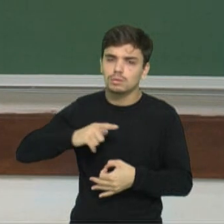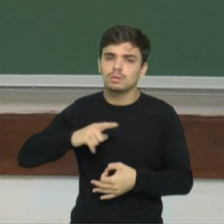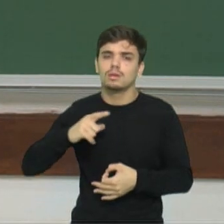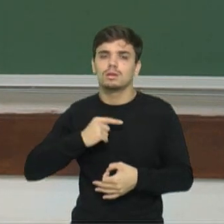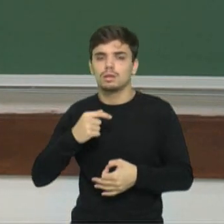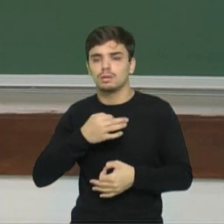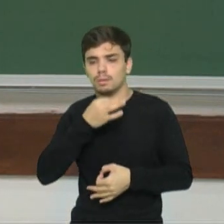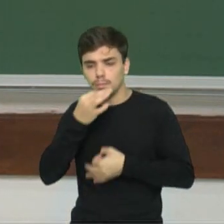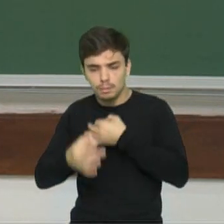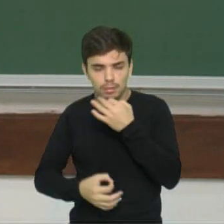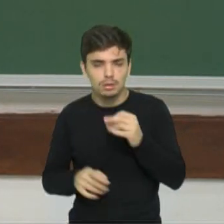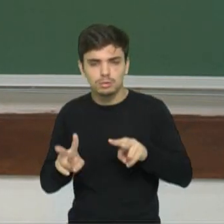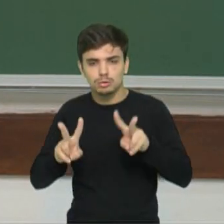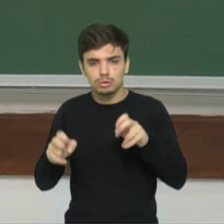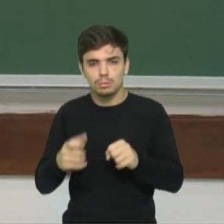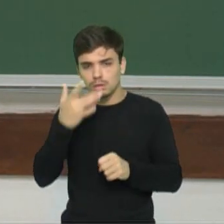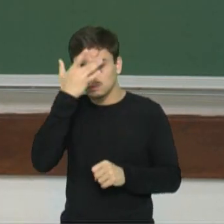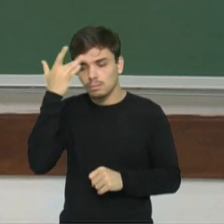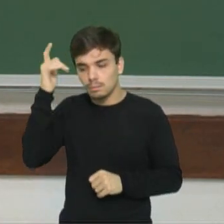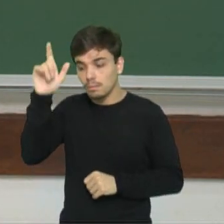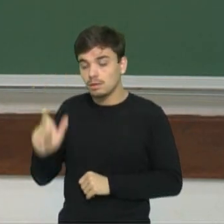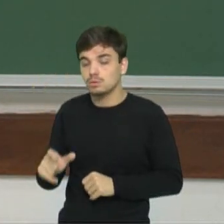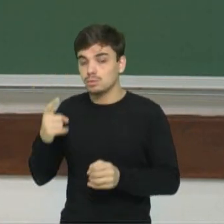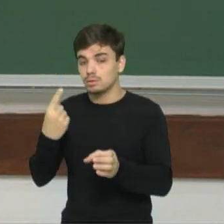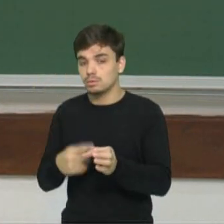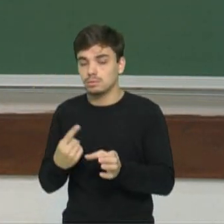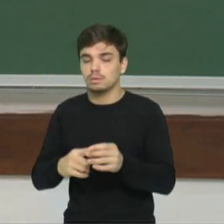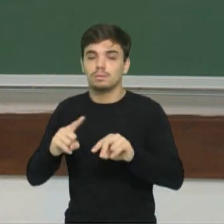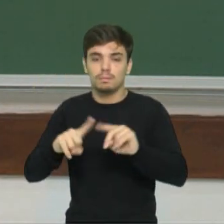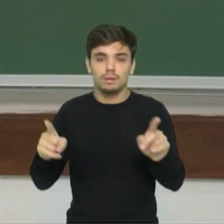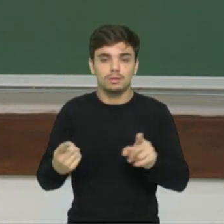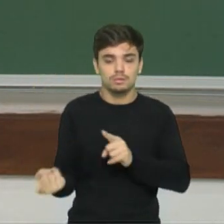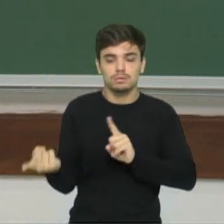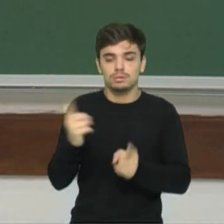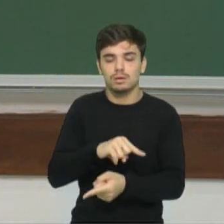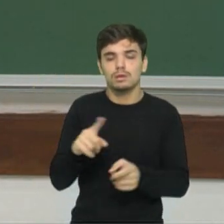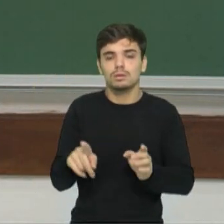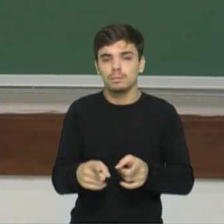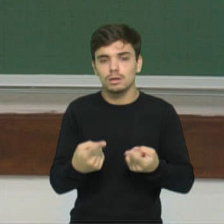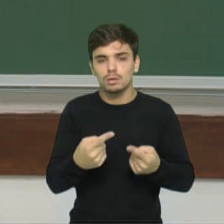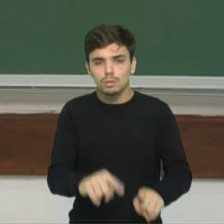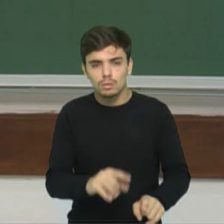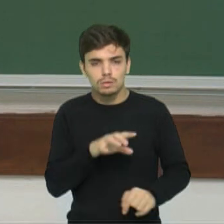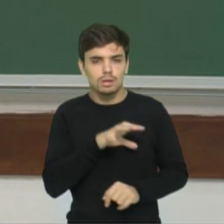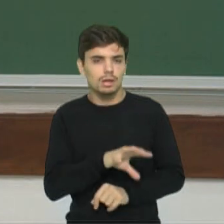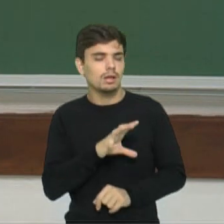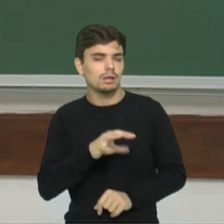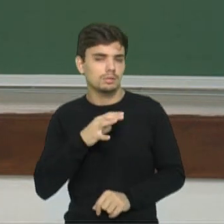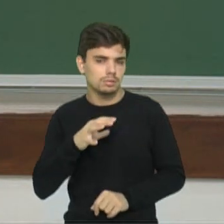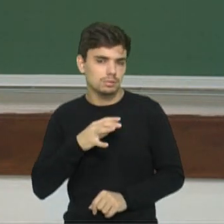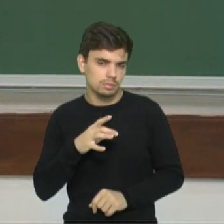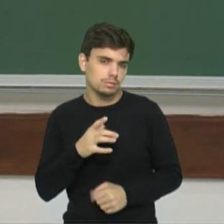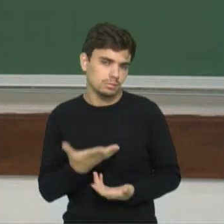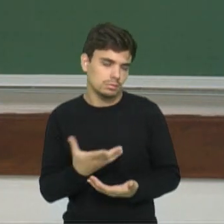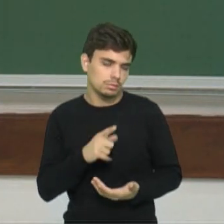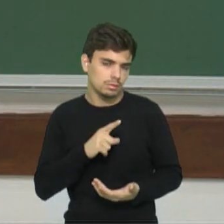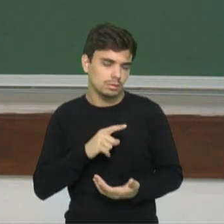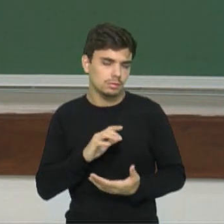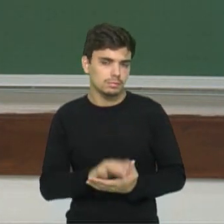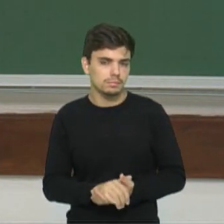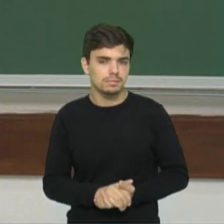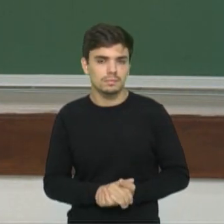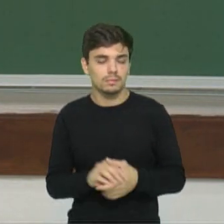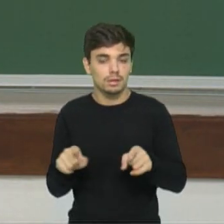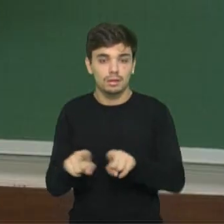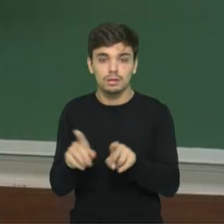civis. A oposição se organiza, passa a lutar contra essas questões, contra essa imposição do presidente, inclusive